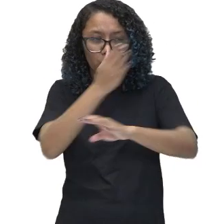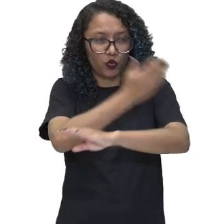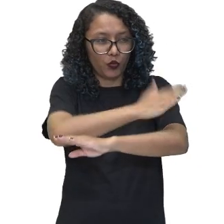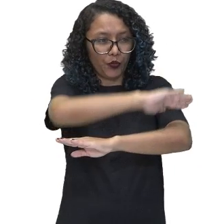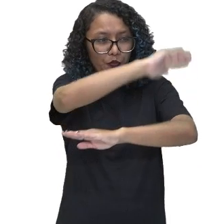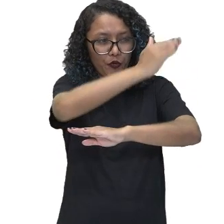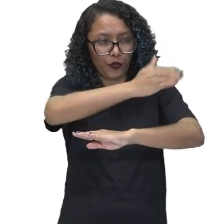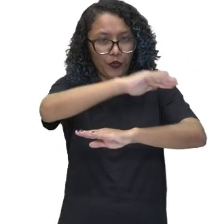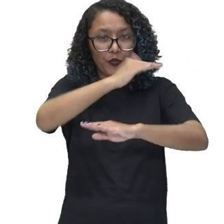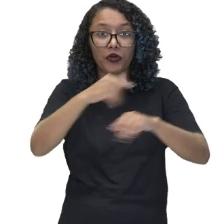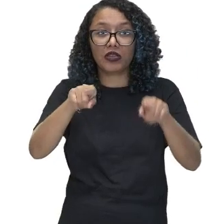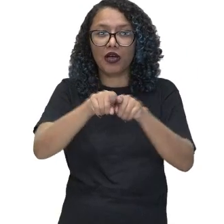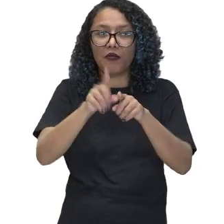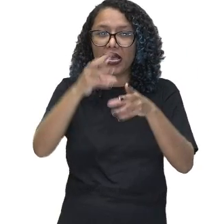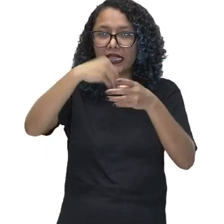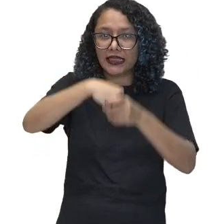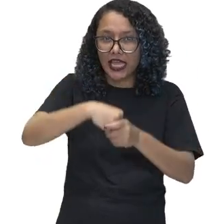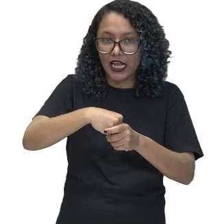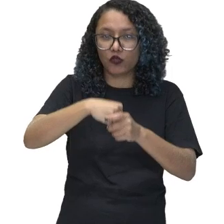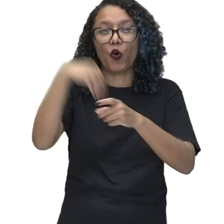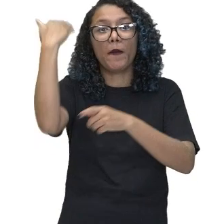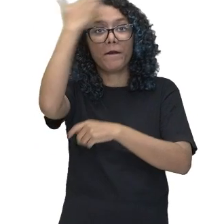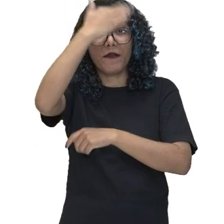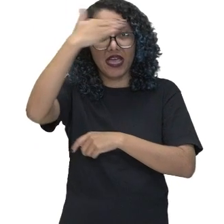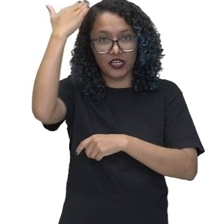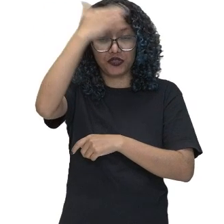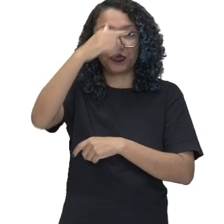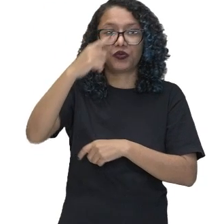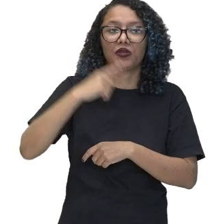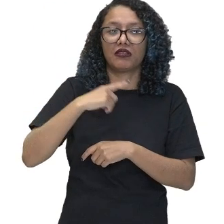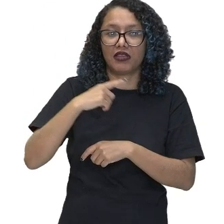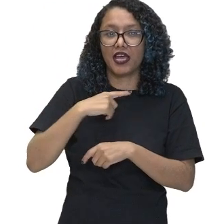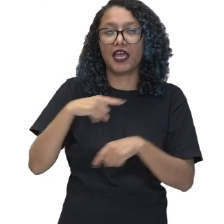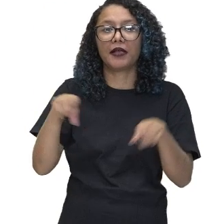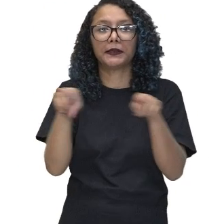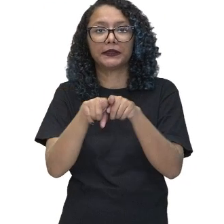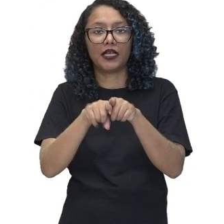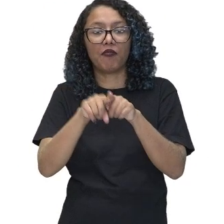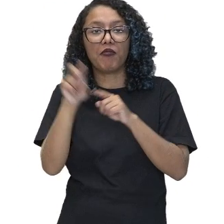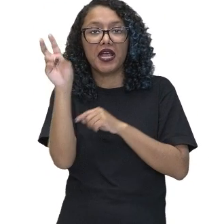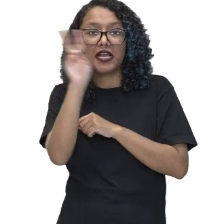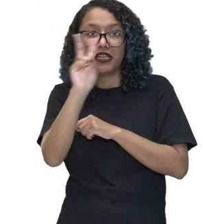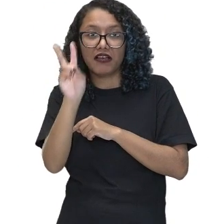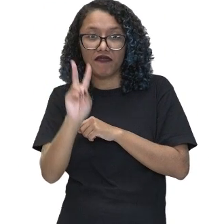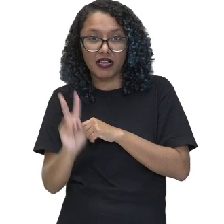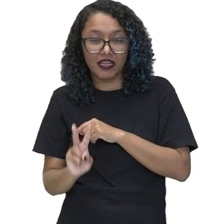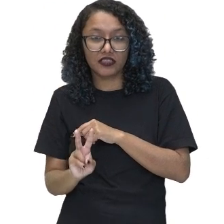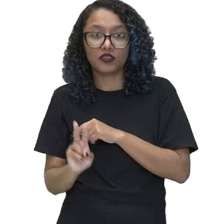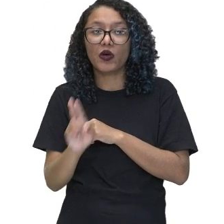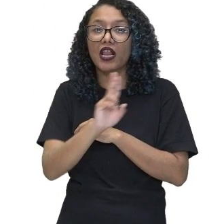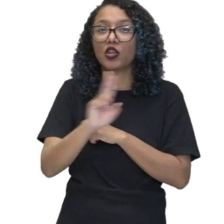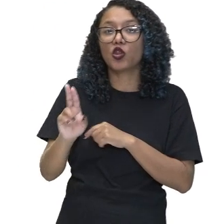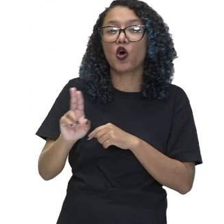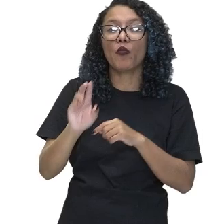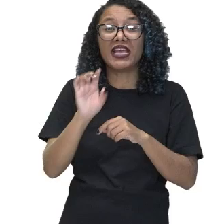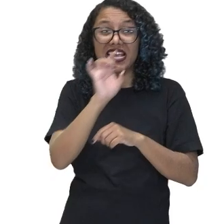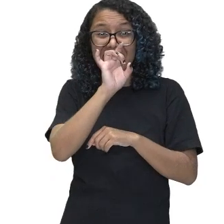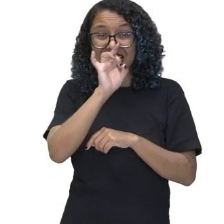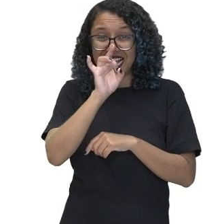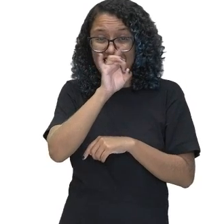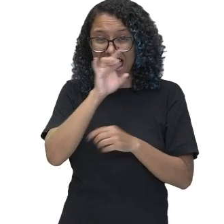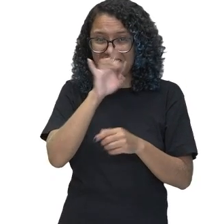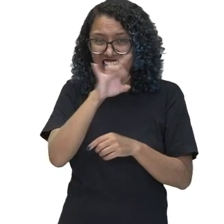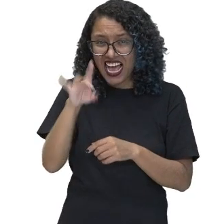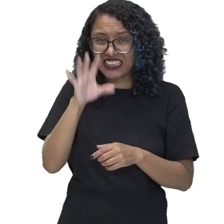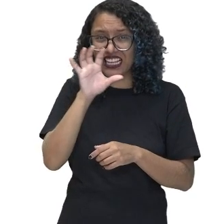entram no México, as Serras Madres, elas vão chegar aqui pela Venezuela com o nome de Cordilheira dos Andes. E ela vai desde aqui,